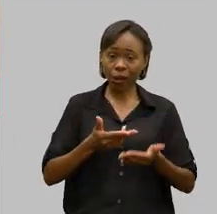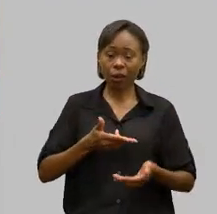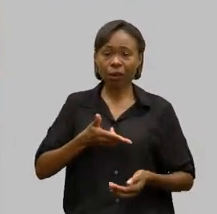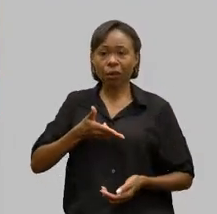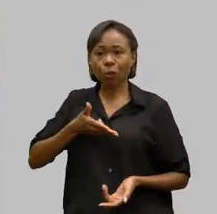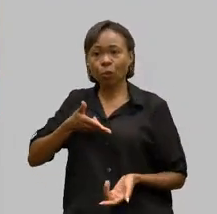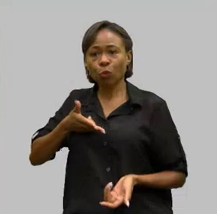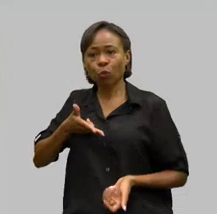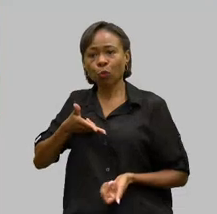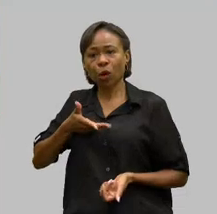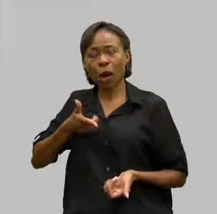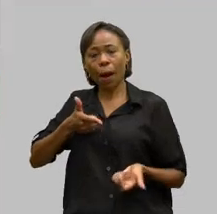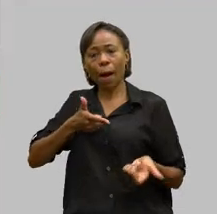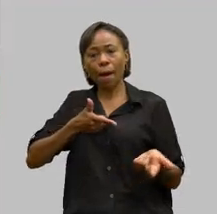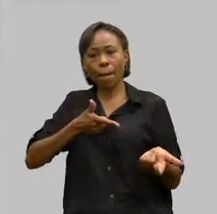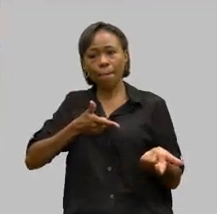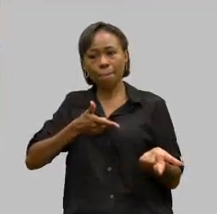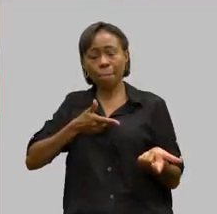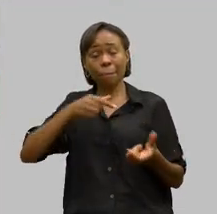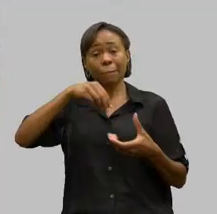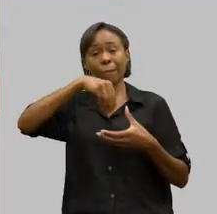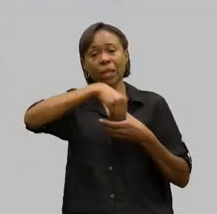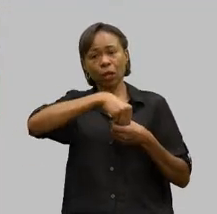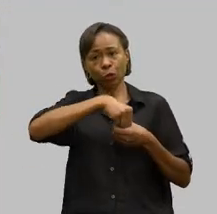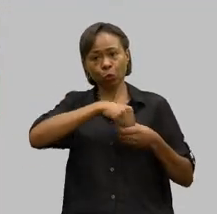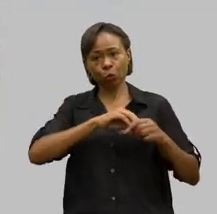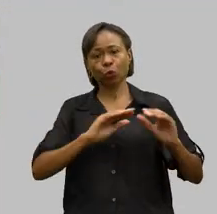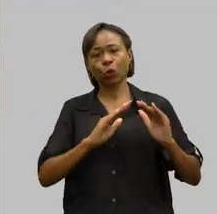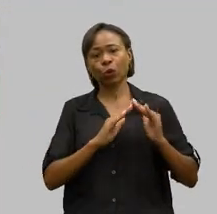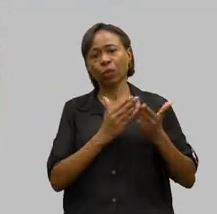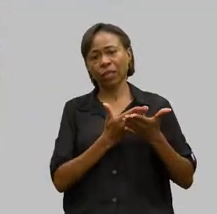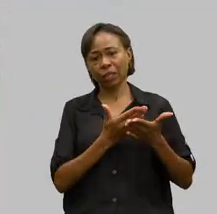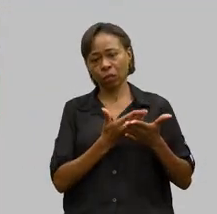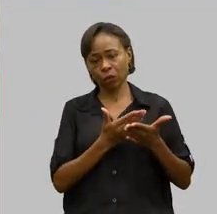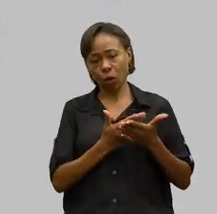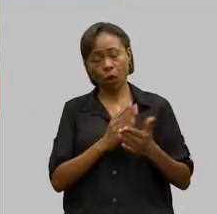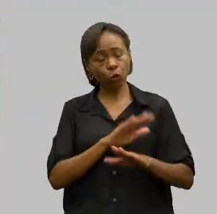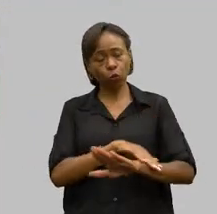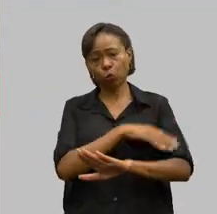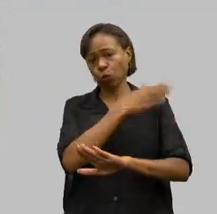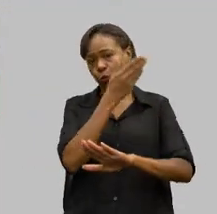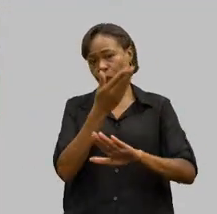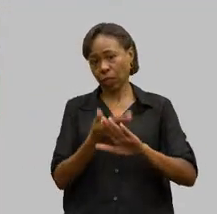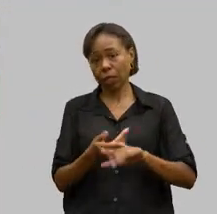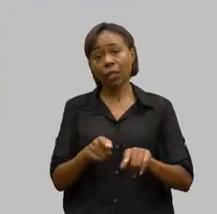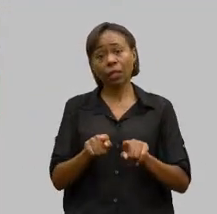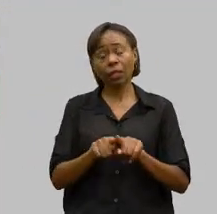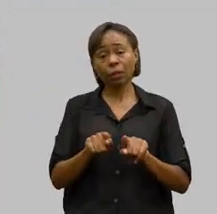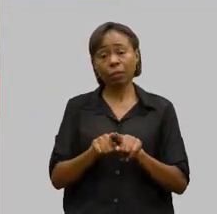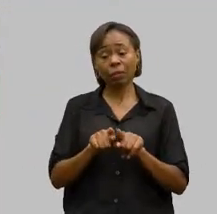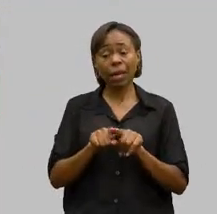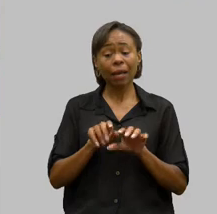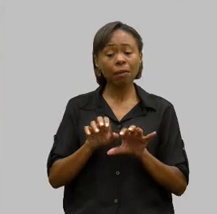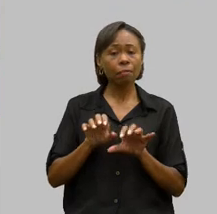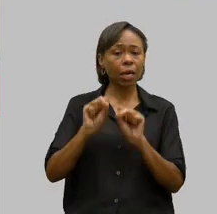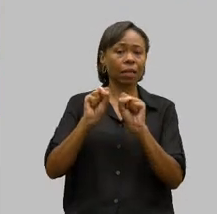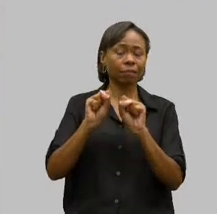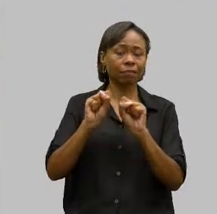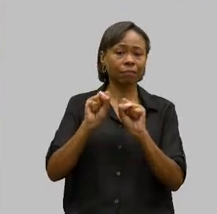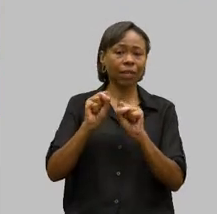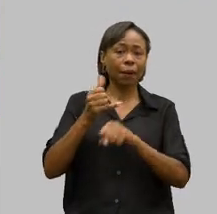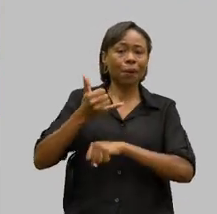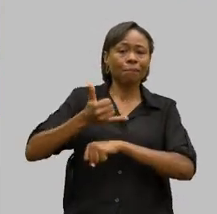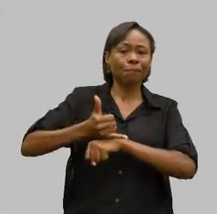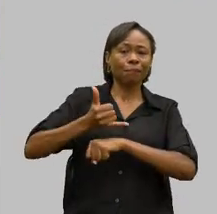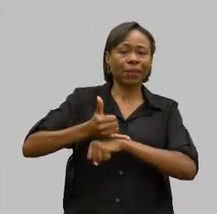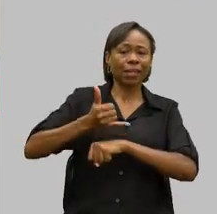da escola. Prevê a instalação, por exemplo, de detector de metais na entrada de toda